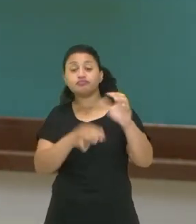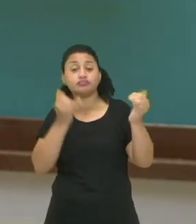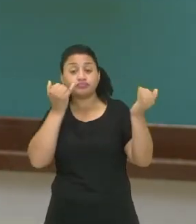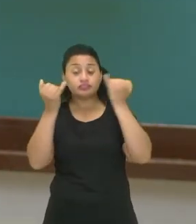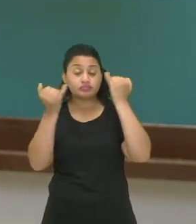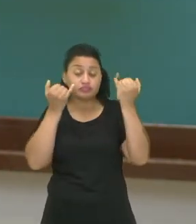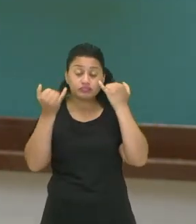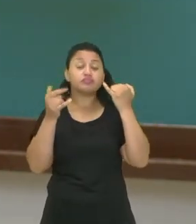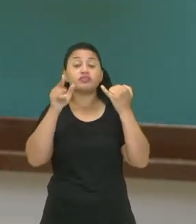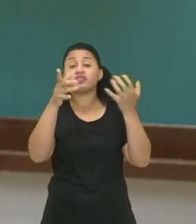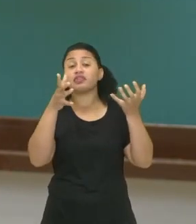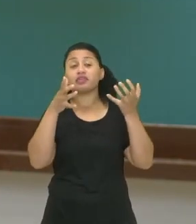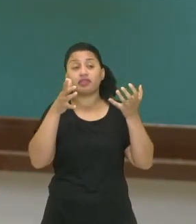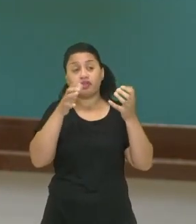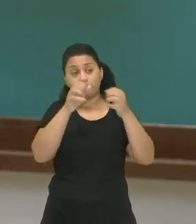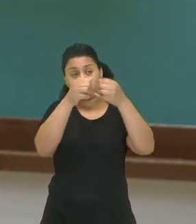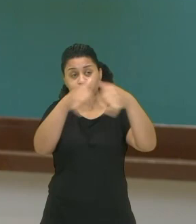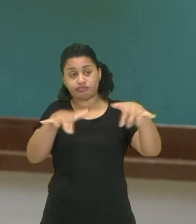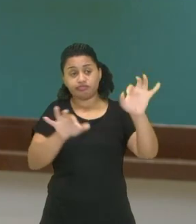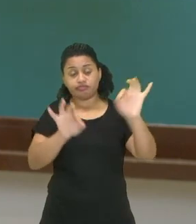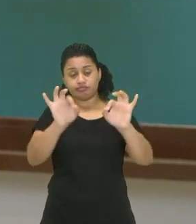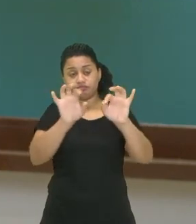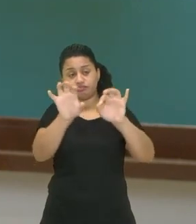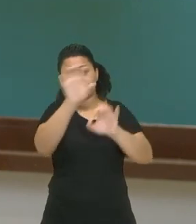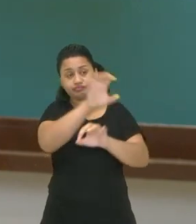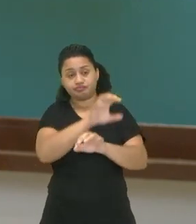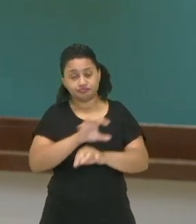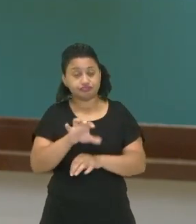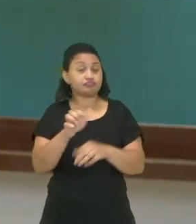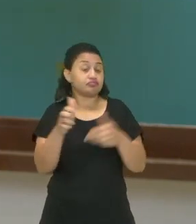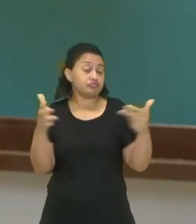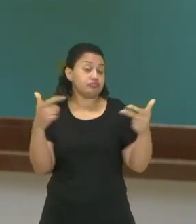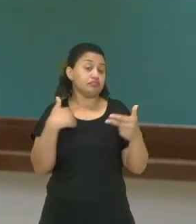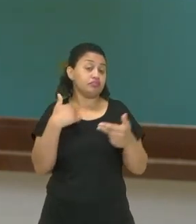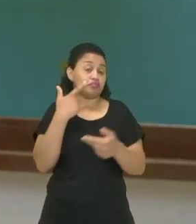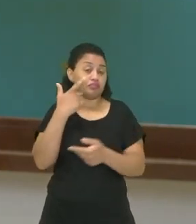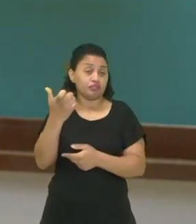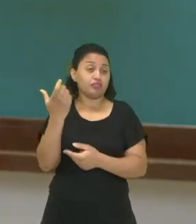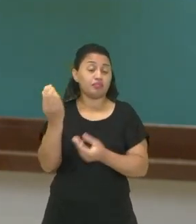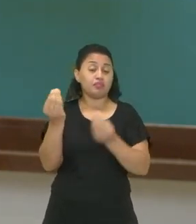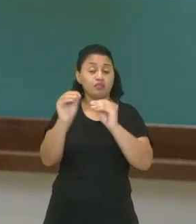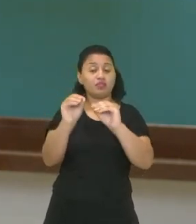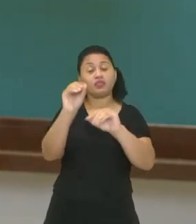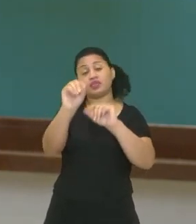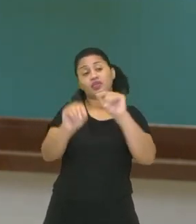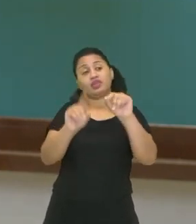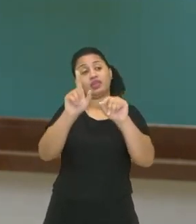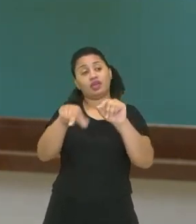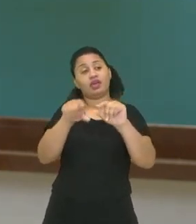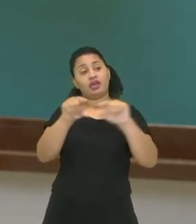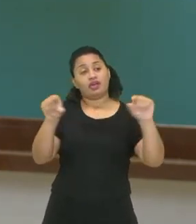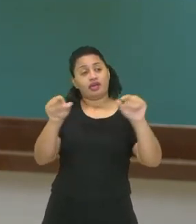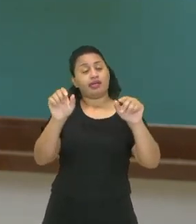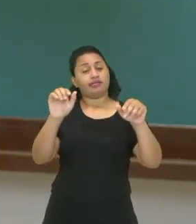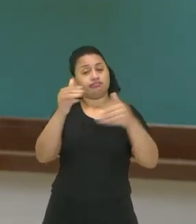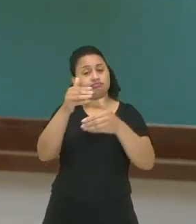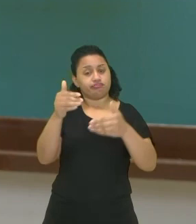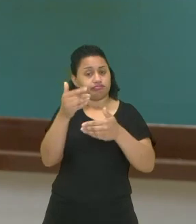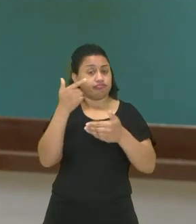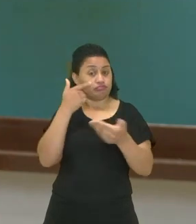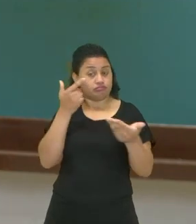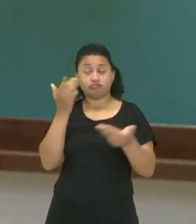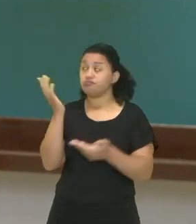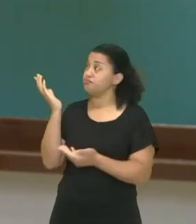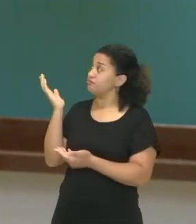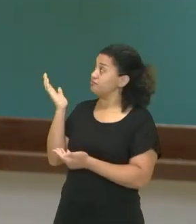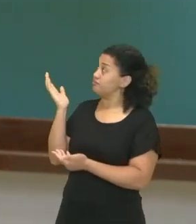no seu mapa mental. Uma coisa interessante para se colocar no centro, por exemplo, é esse slide que eu coloquei como sugestão.